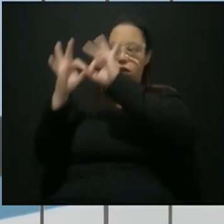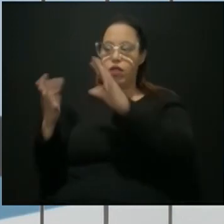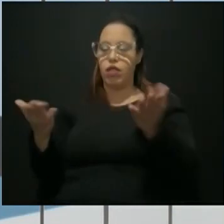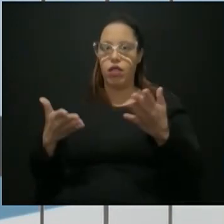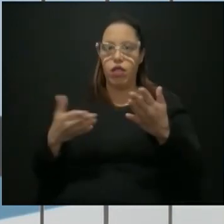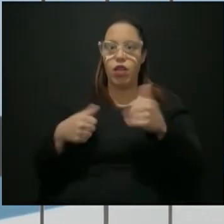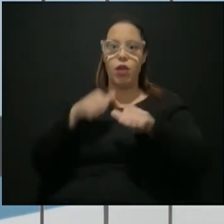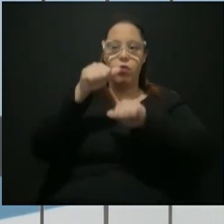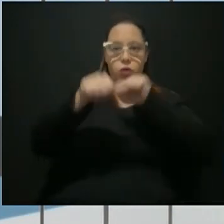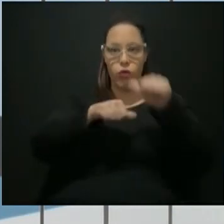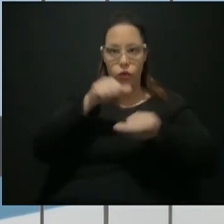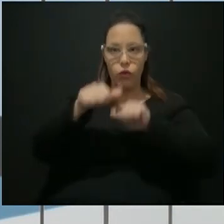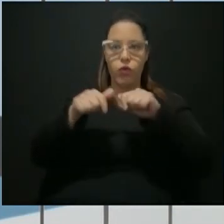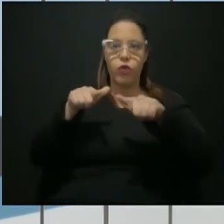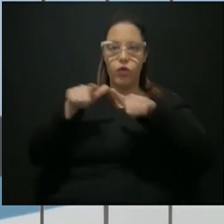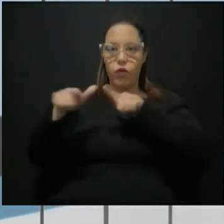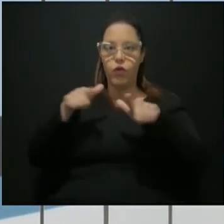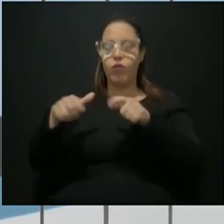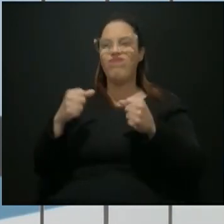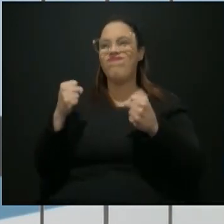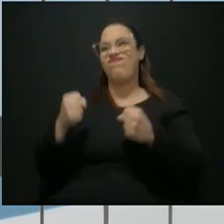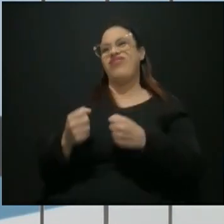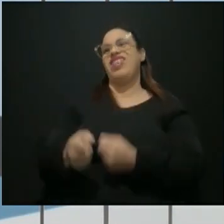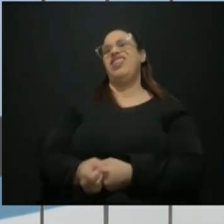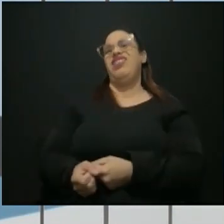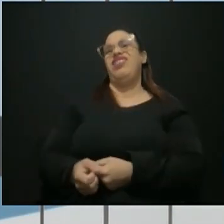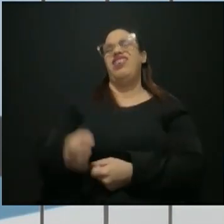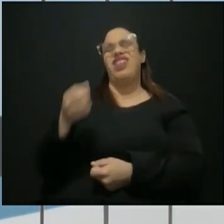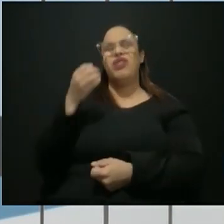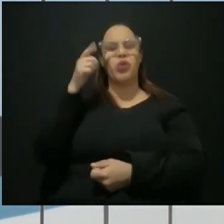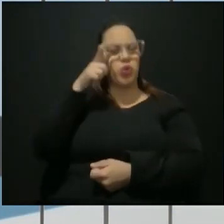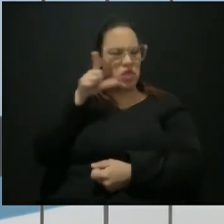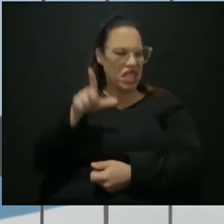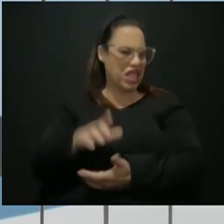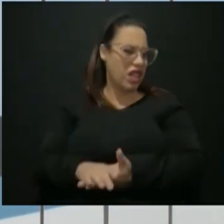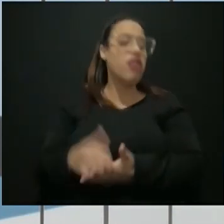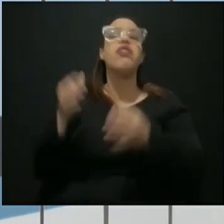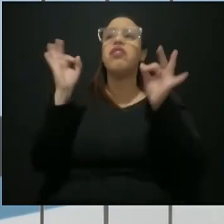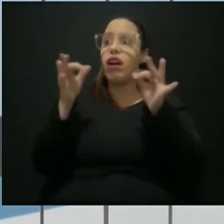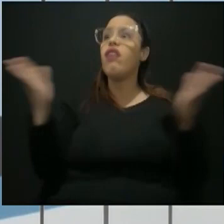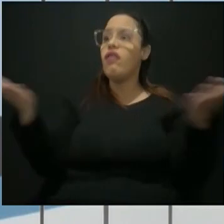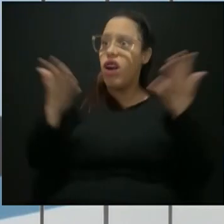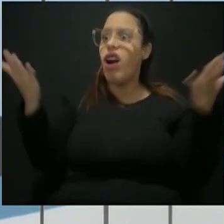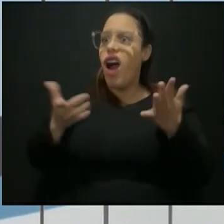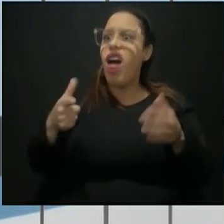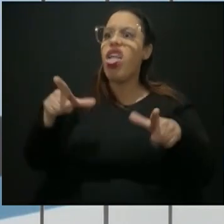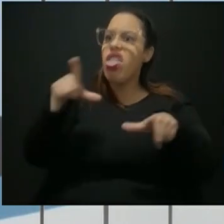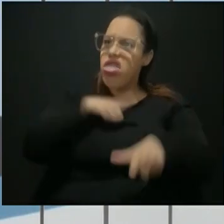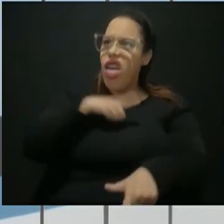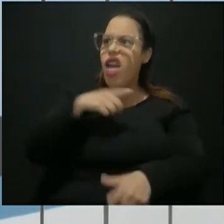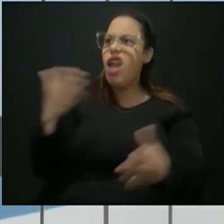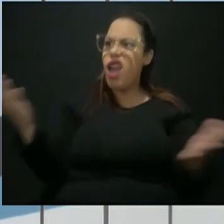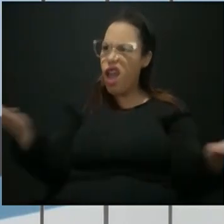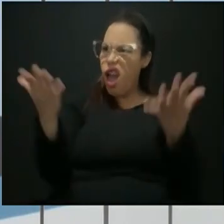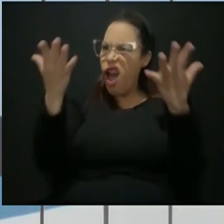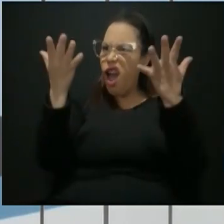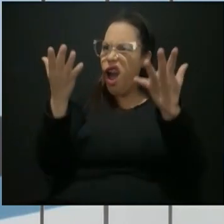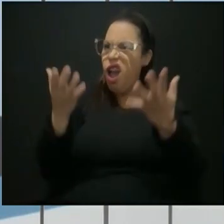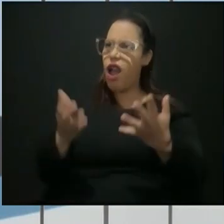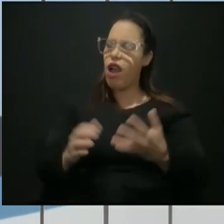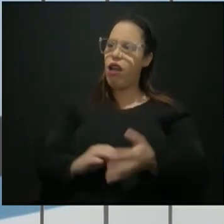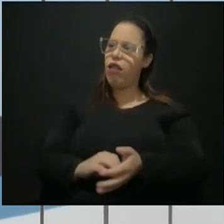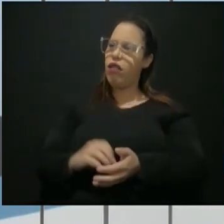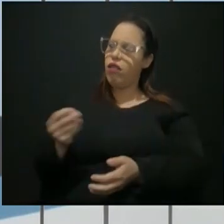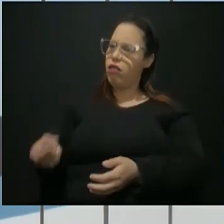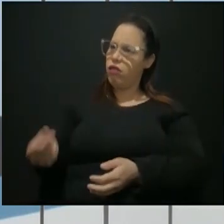está lá, poxa vida, será que vai dar certo? Não sei o quê. Claro que vai, né? Tem que fazer acontecer. Até porque a economia também demanda